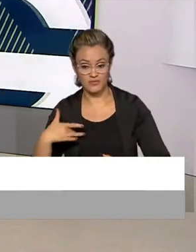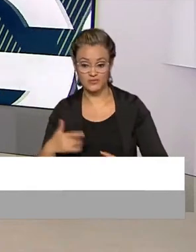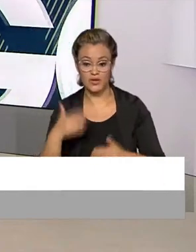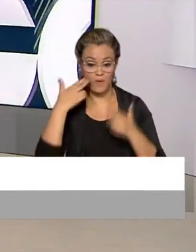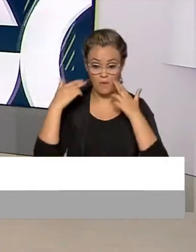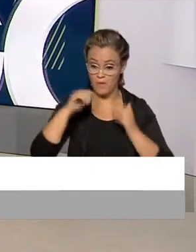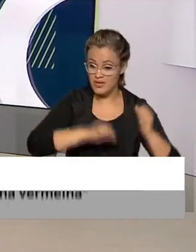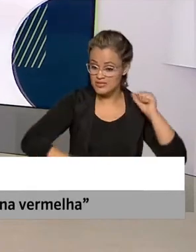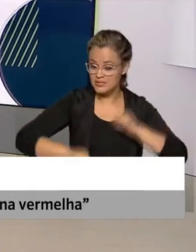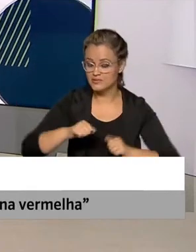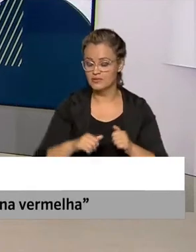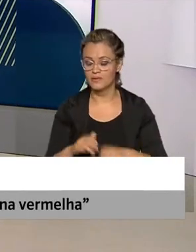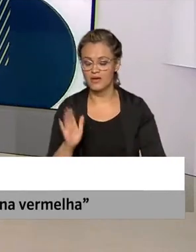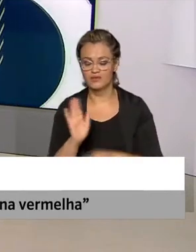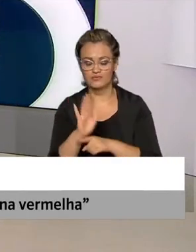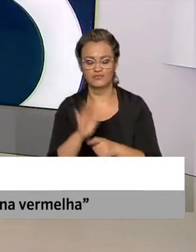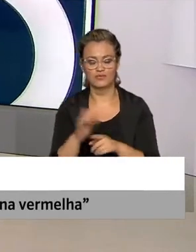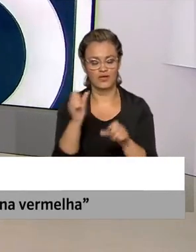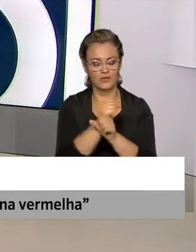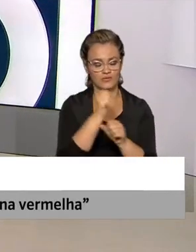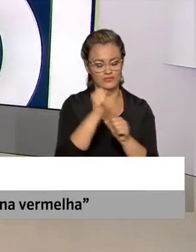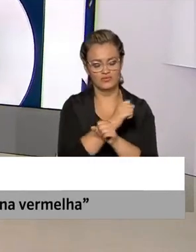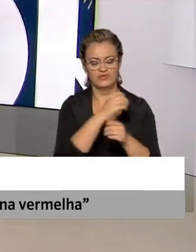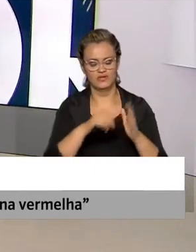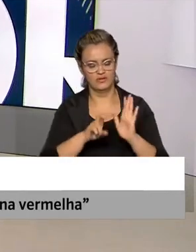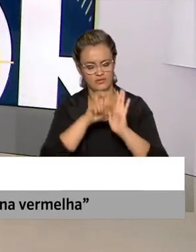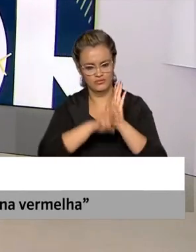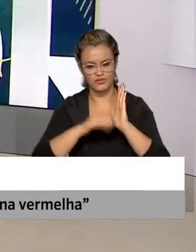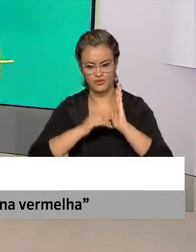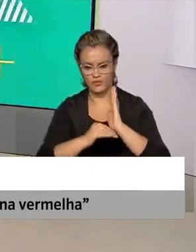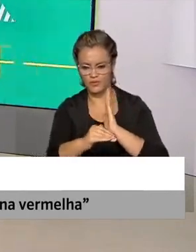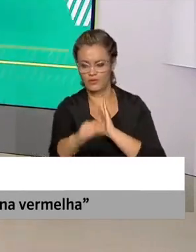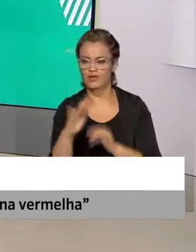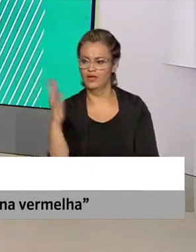participou, por exemplo, da construção e reforma de rodovias, preservação da floresta amazônica e